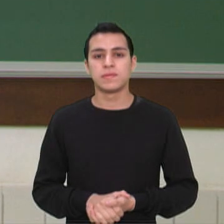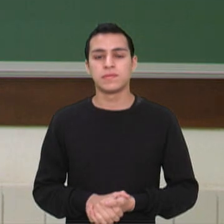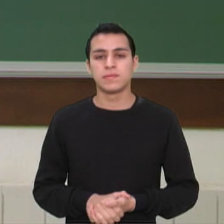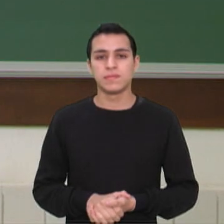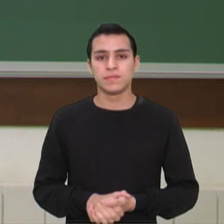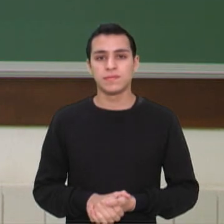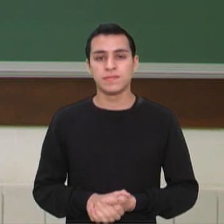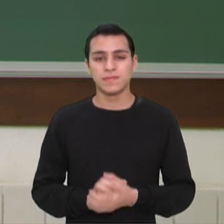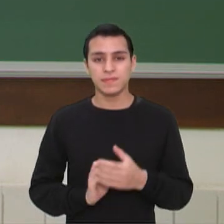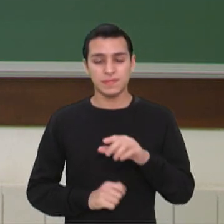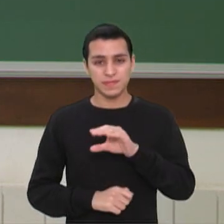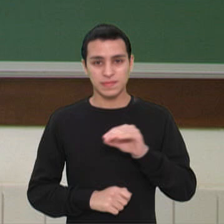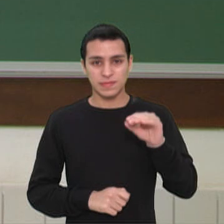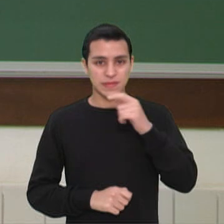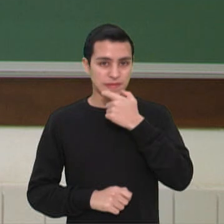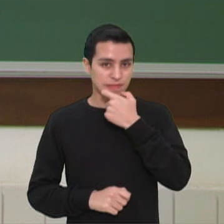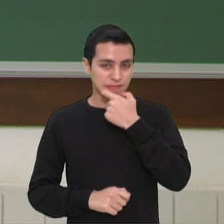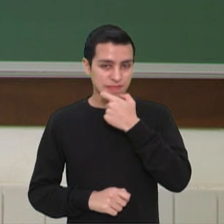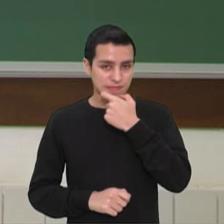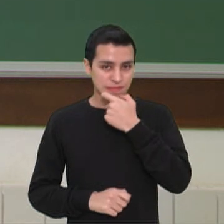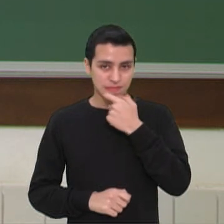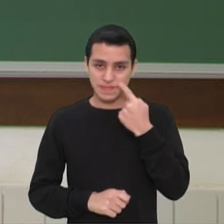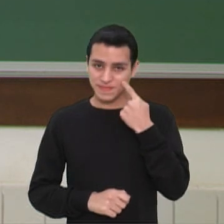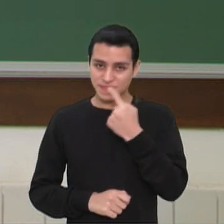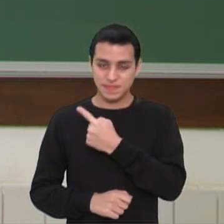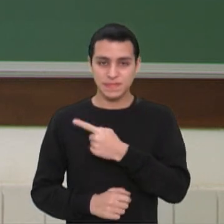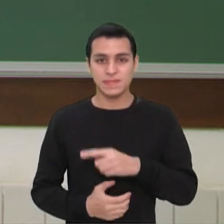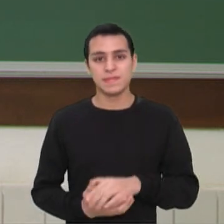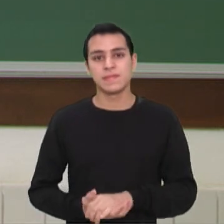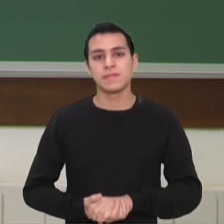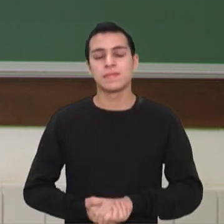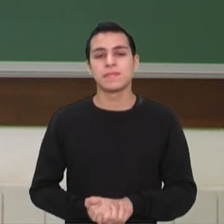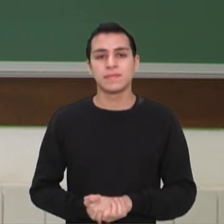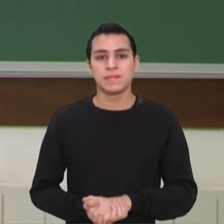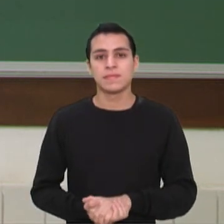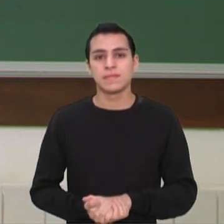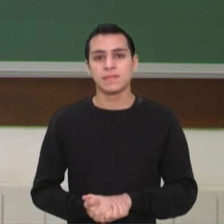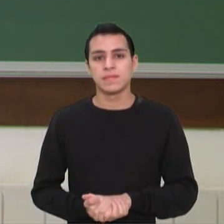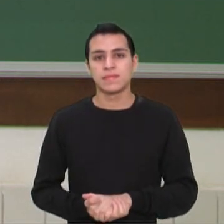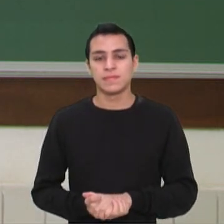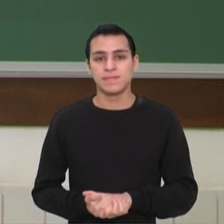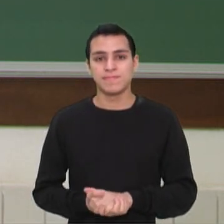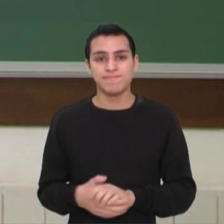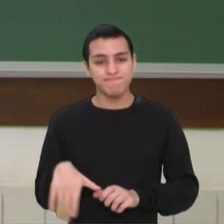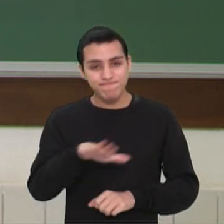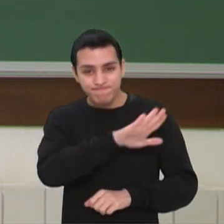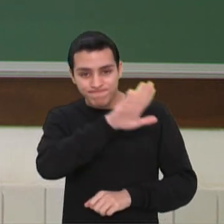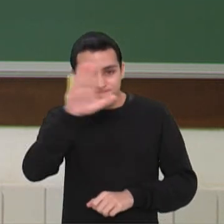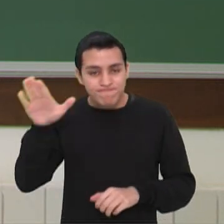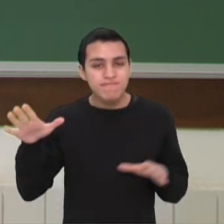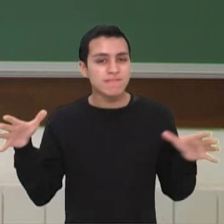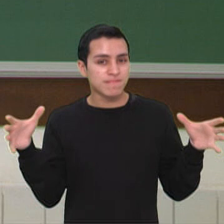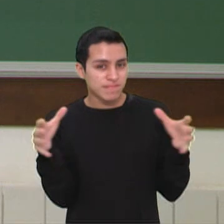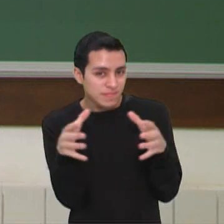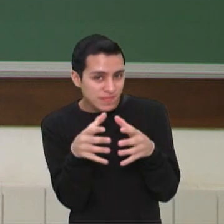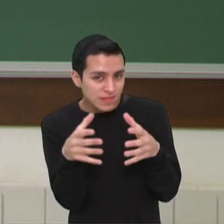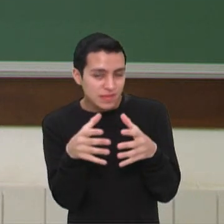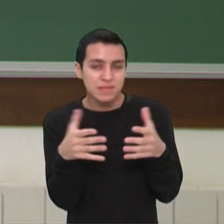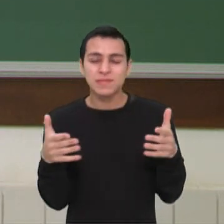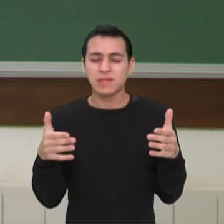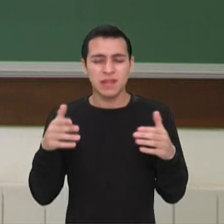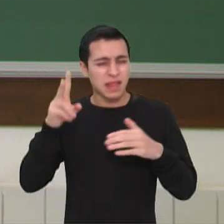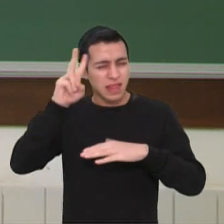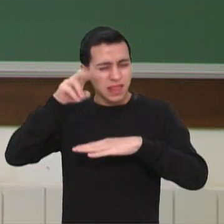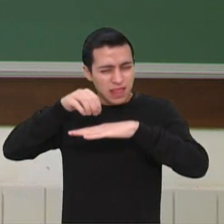Hi everyone, my name is Silvio and I will be your English teacher today. Galera, então é o seguinte, só para lembrar,